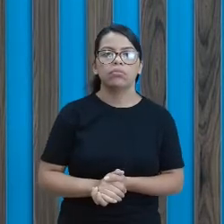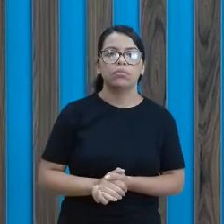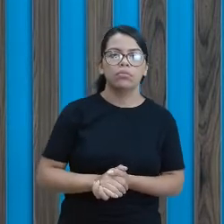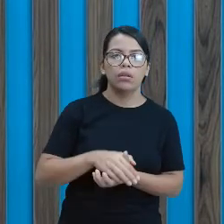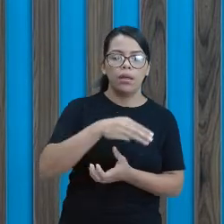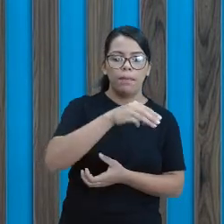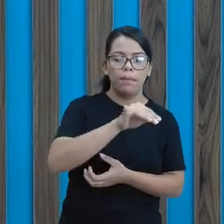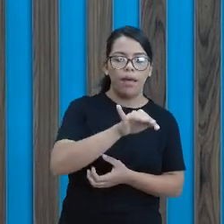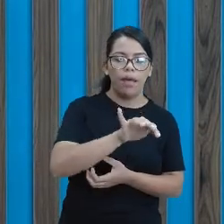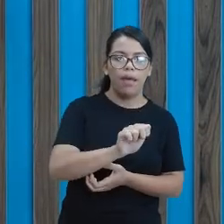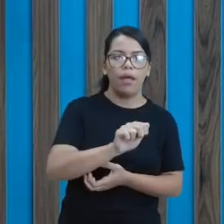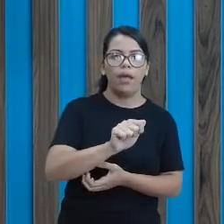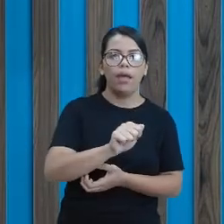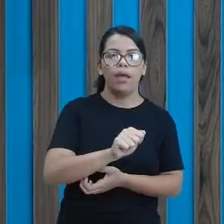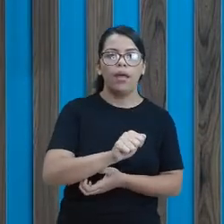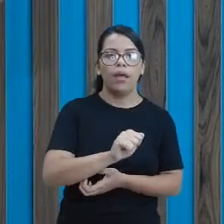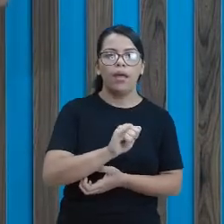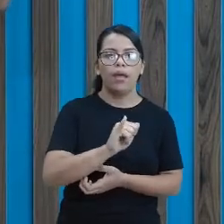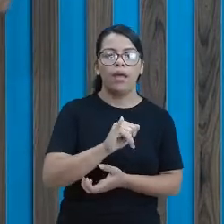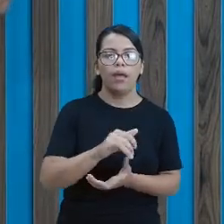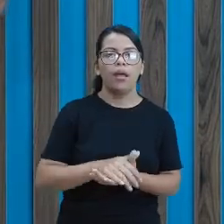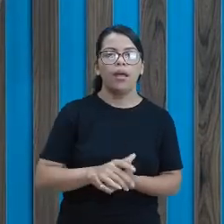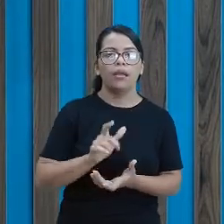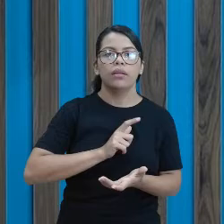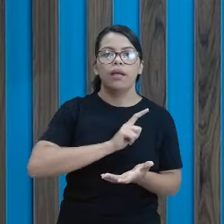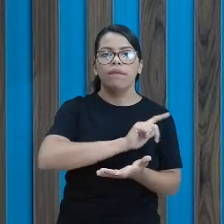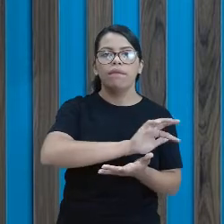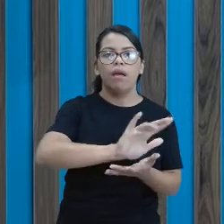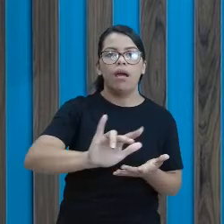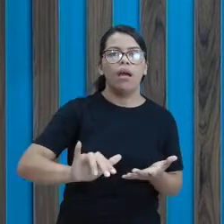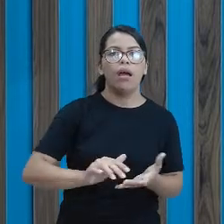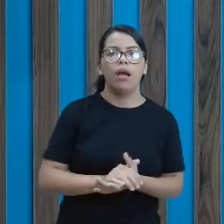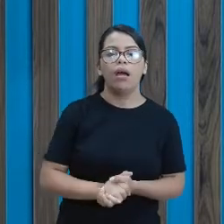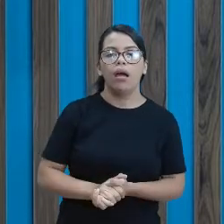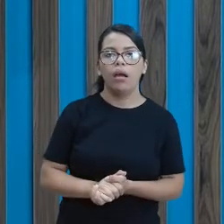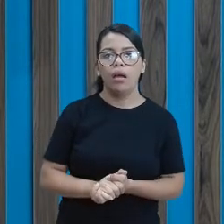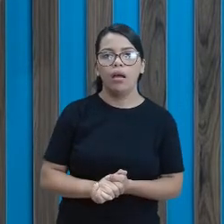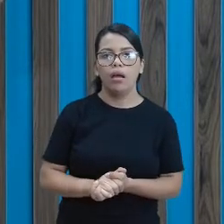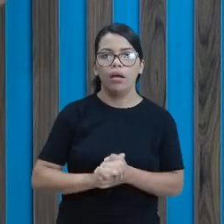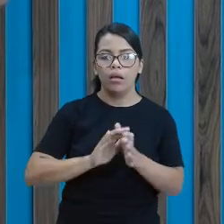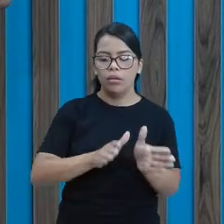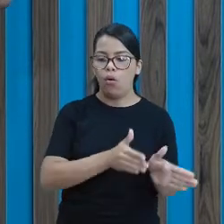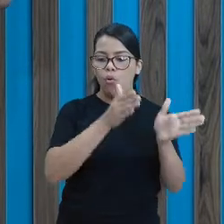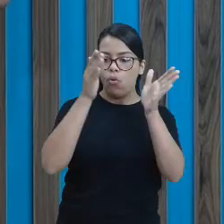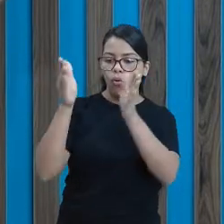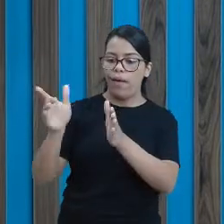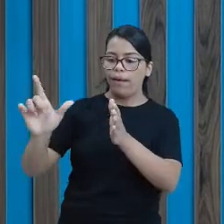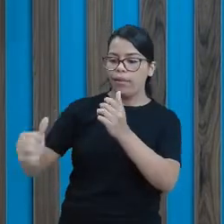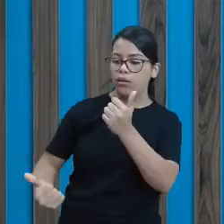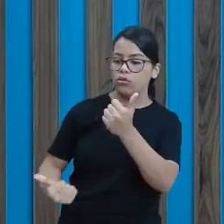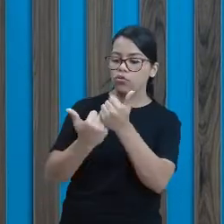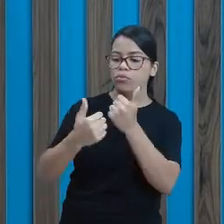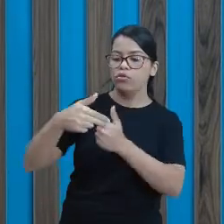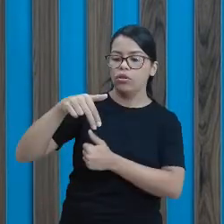metionina, né, isoleucina, então temos várias. E aqui, ó, DNA com substituição de nucleotídeo. Então, aquele